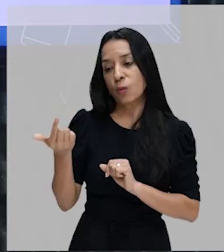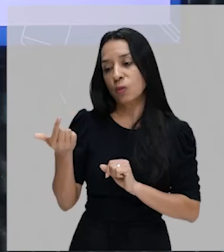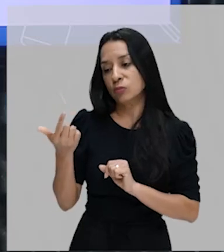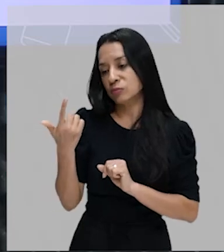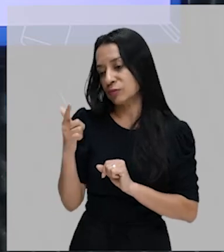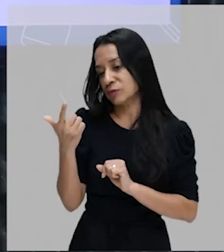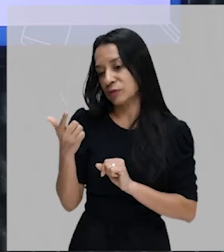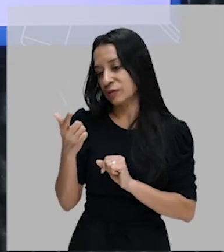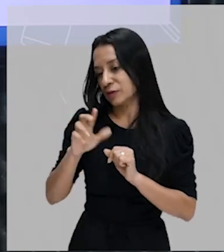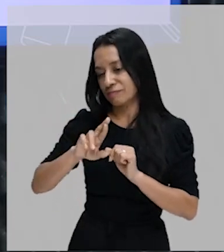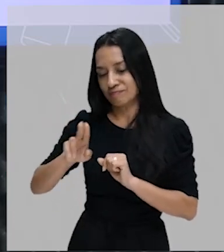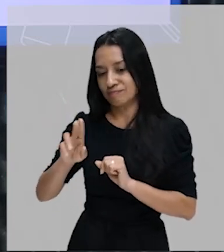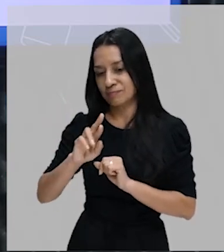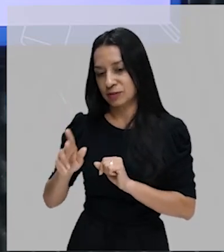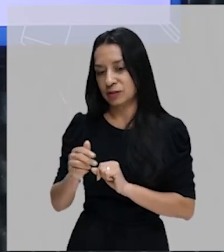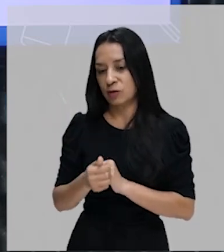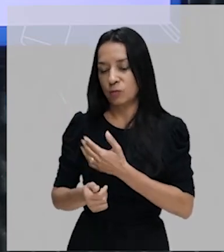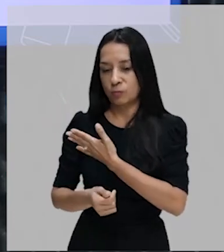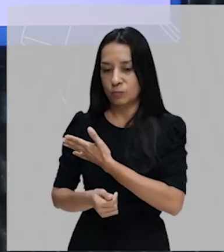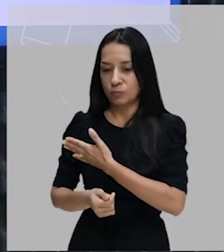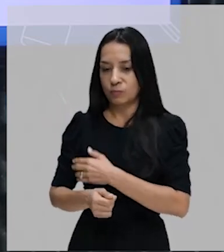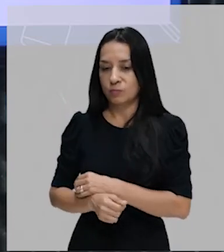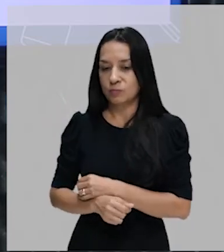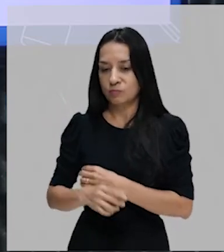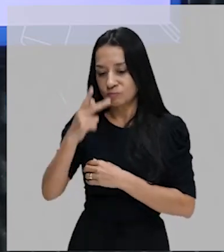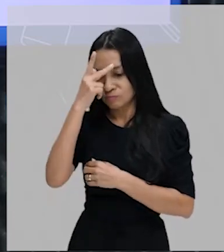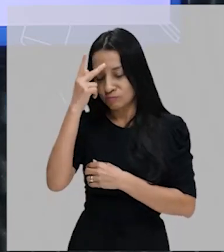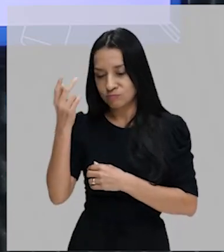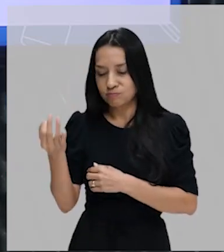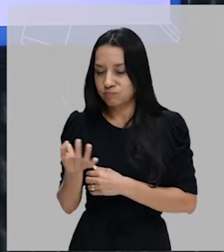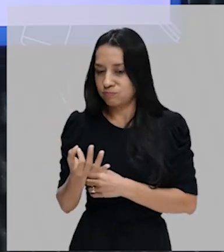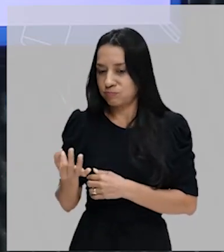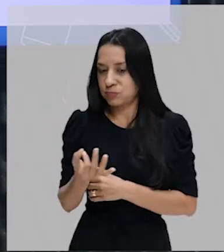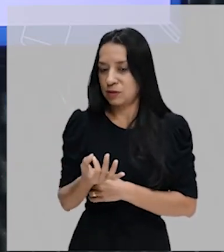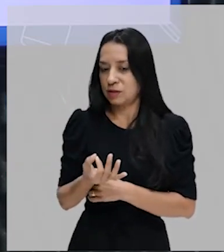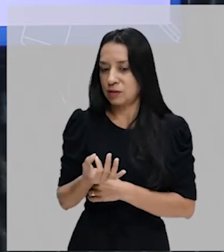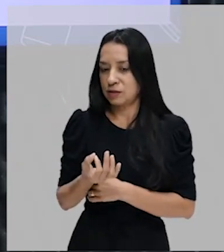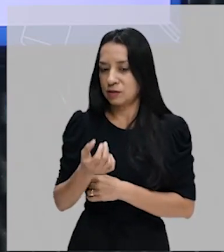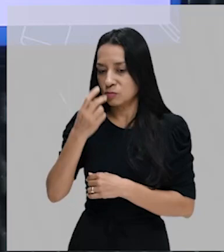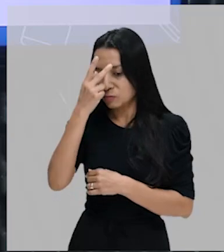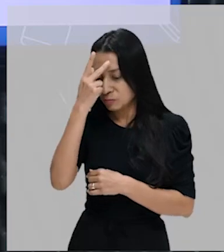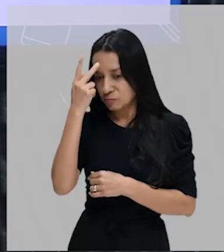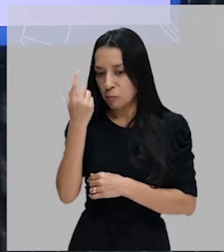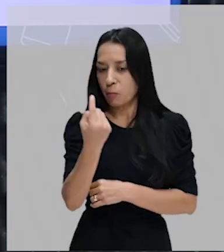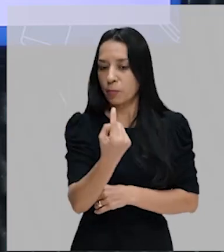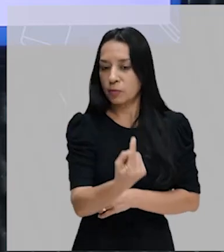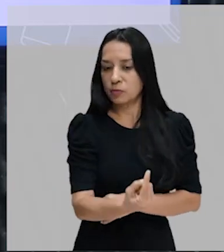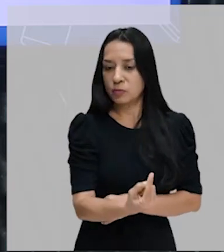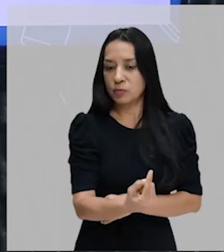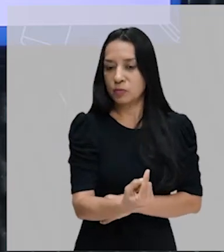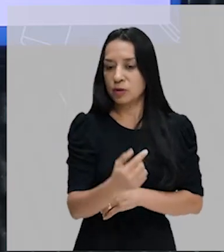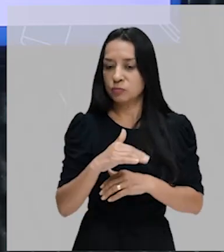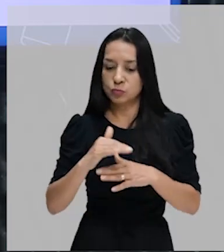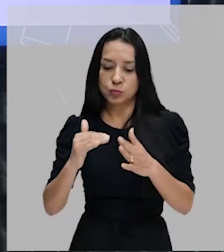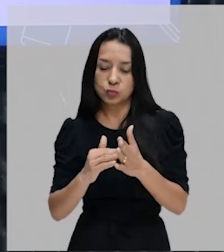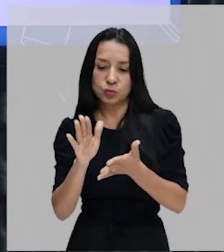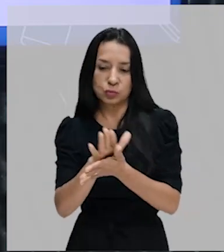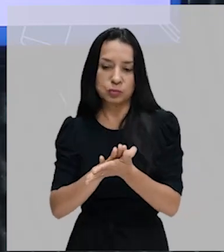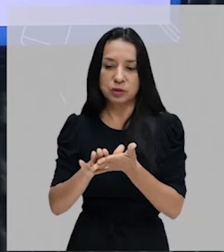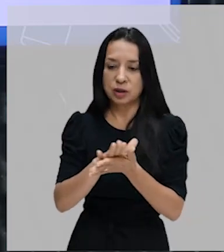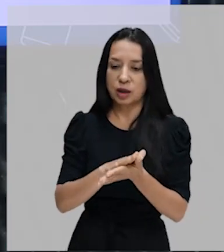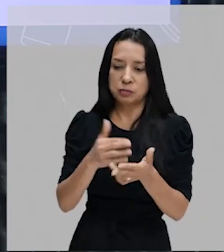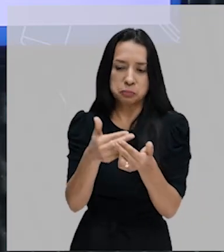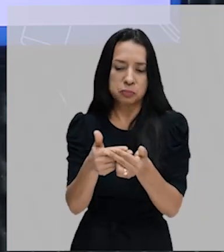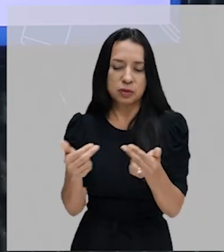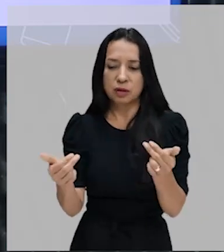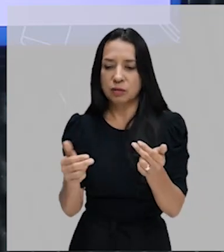nadie, que é ninguém, alguien, que é alguém, todo, que é tudo, nada, nada, algo,